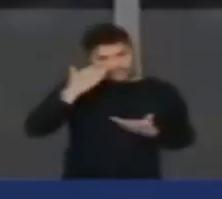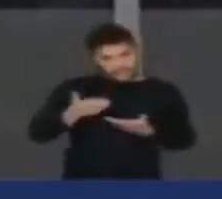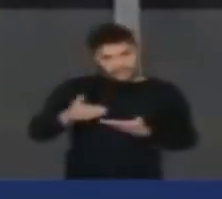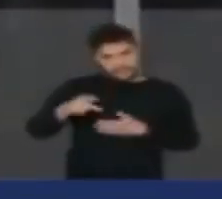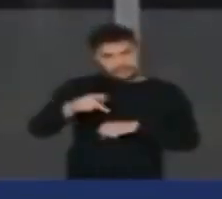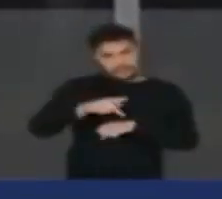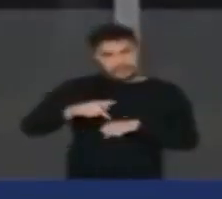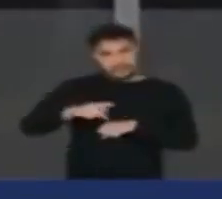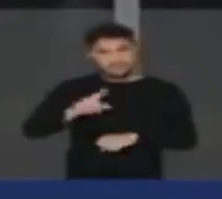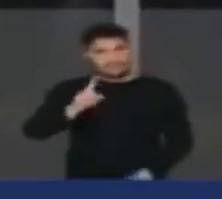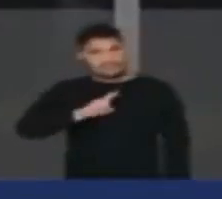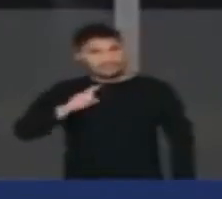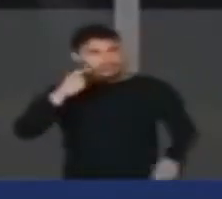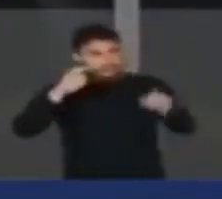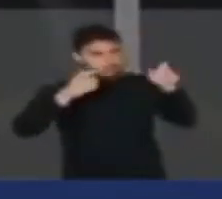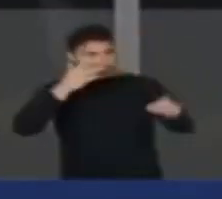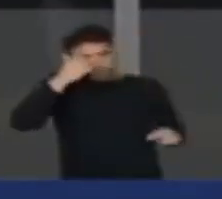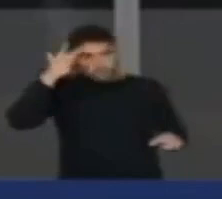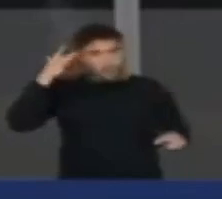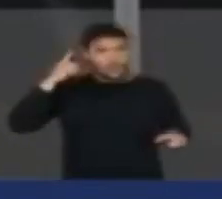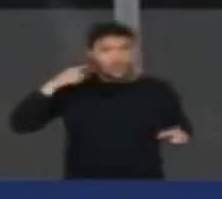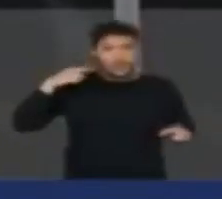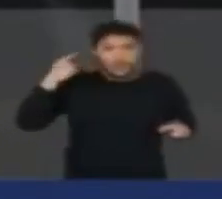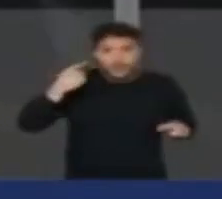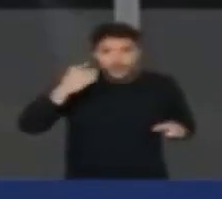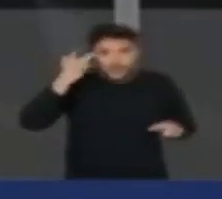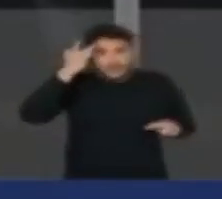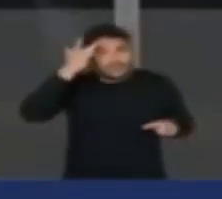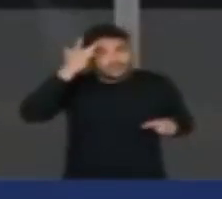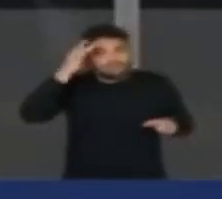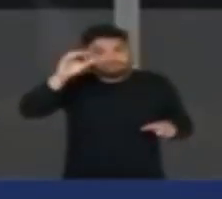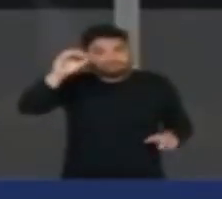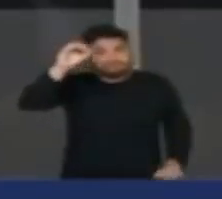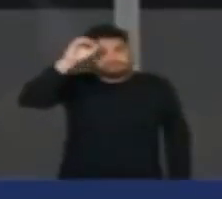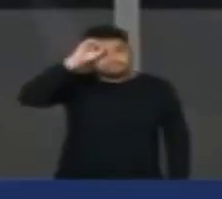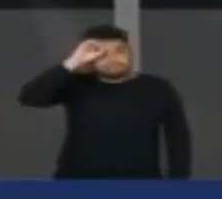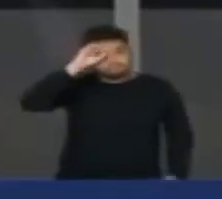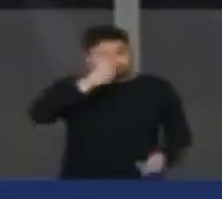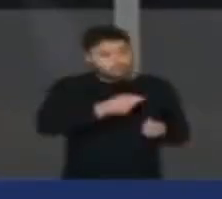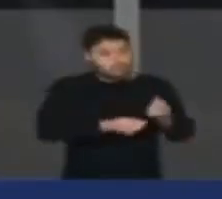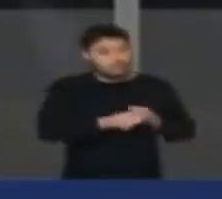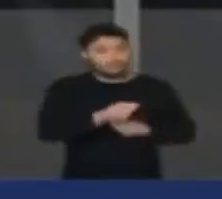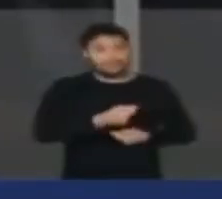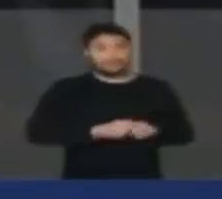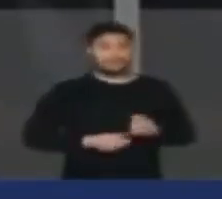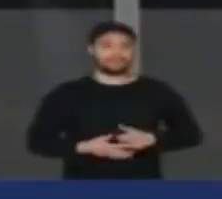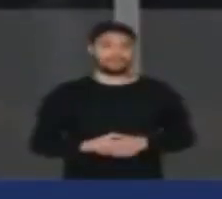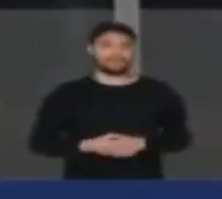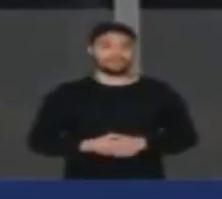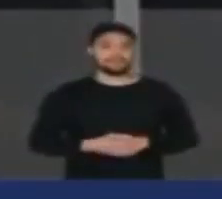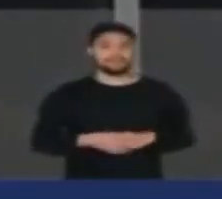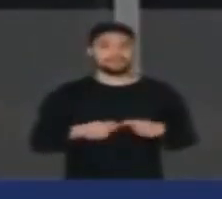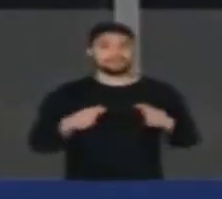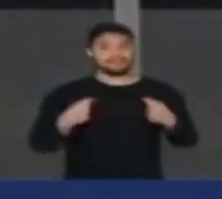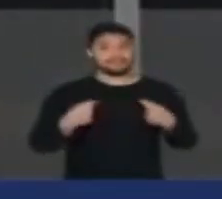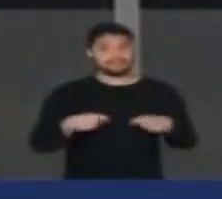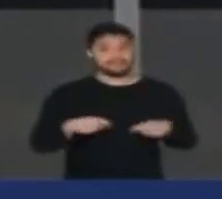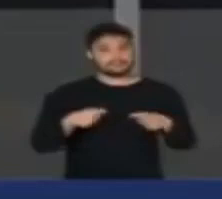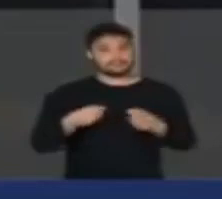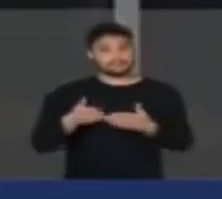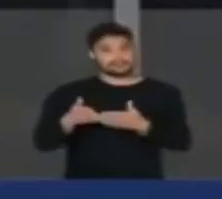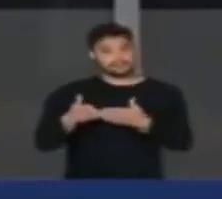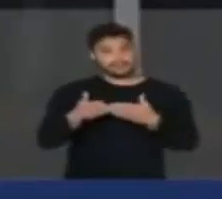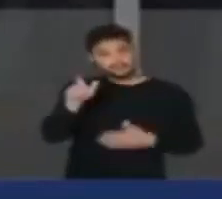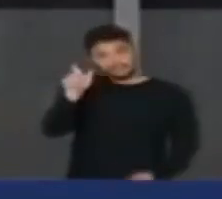um lunático que não entende absolutamente nada de economia, que deveria pedir para o seu